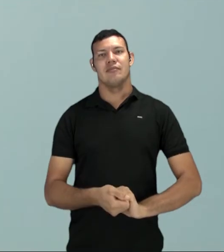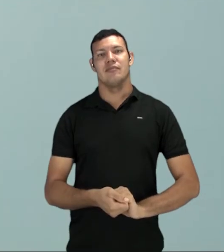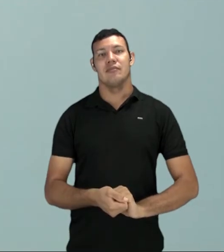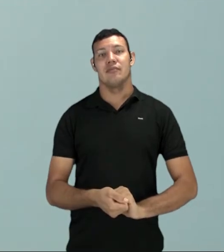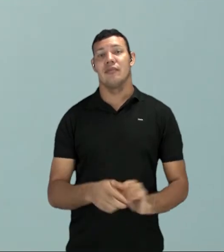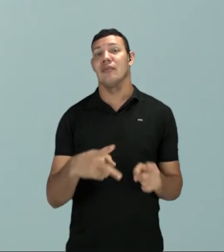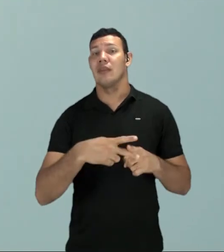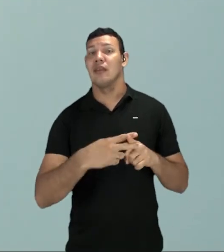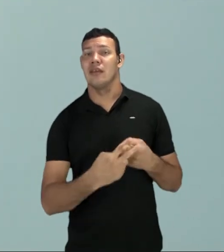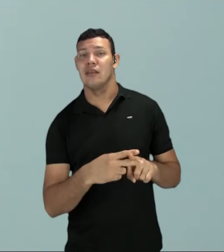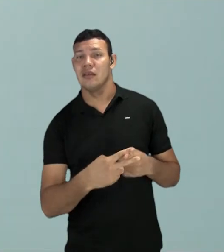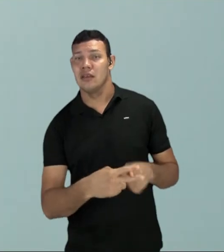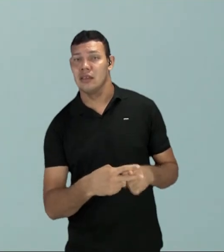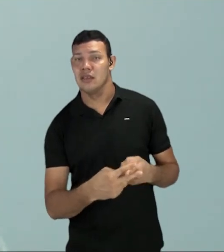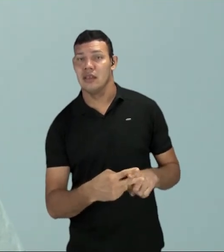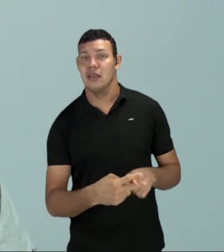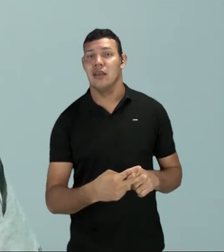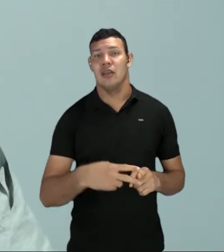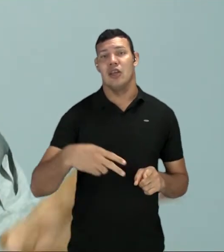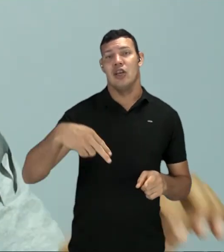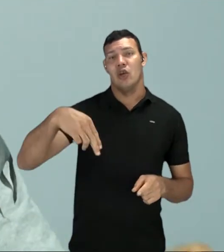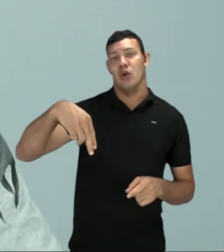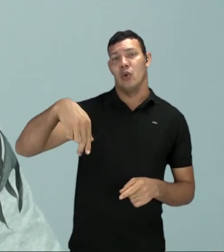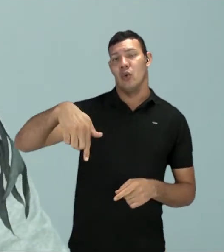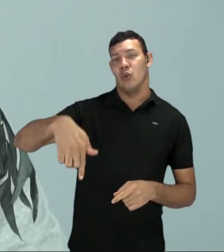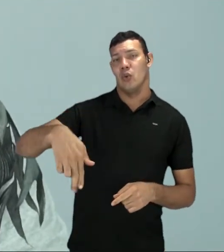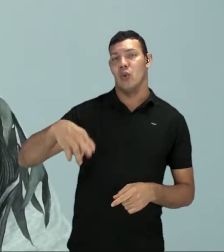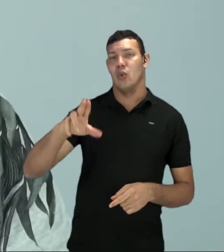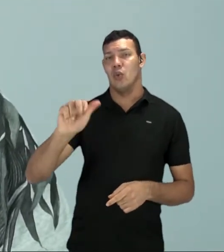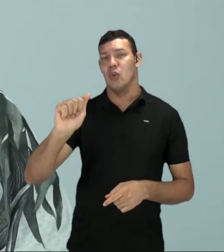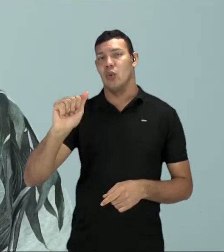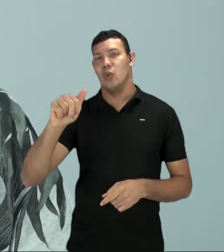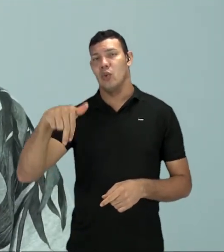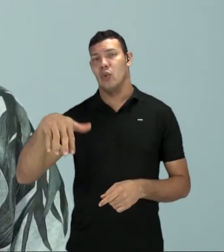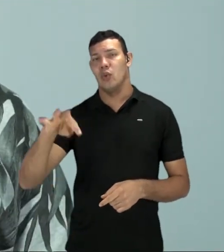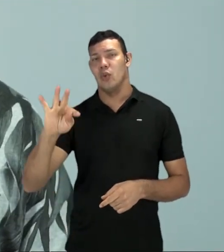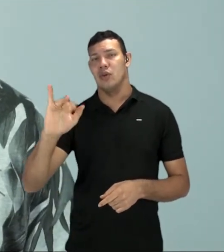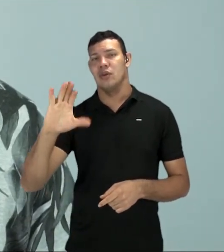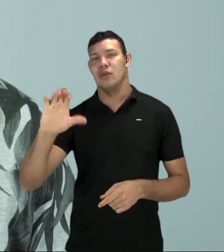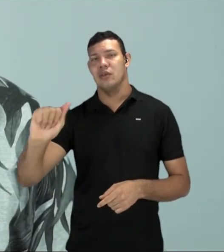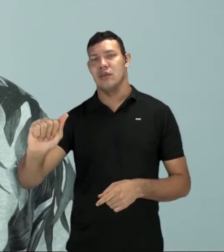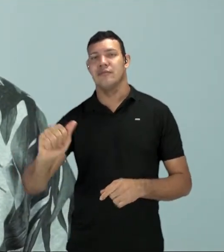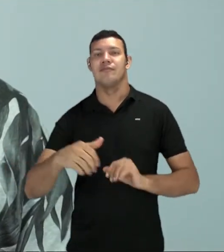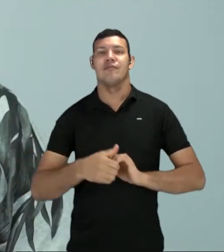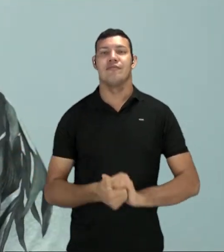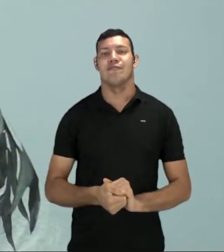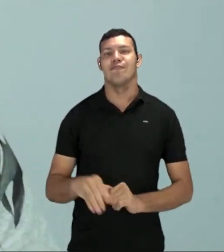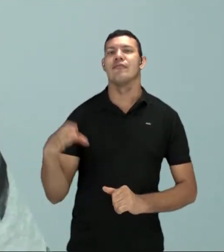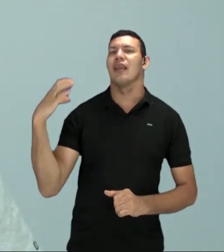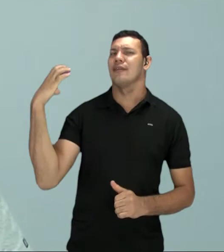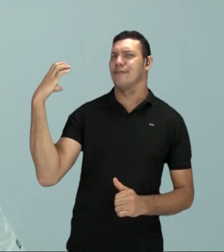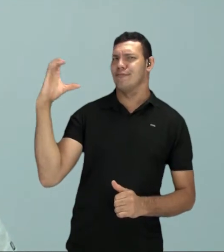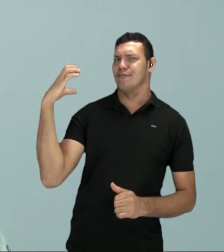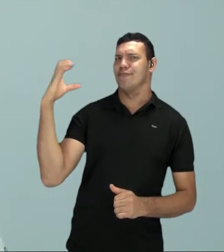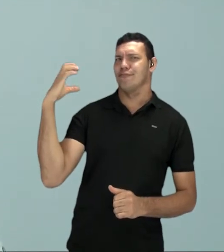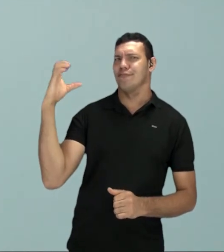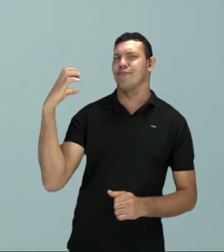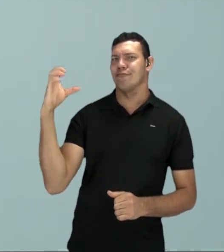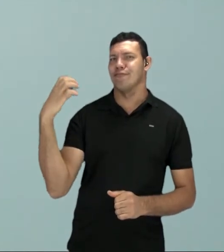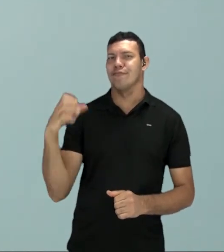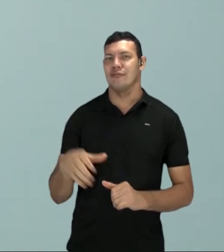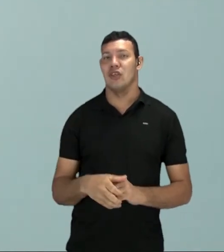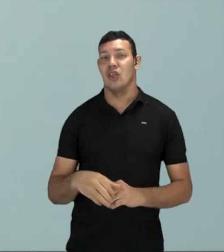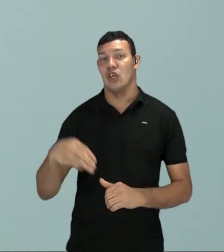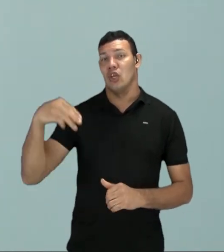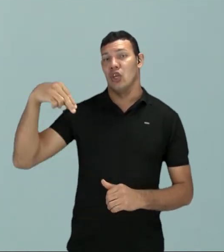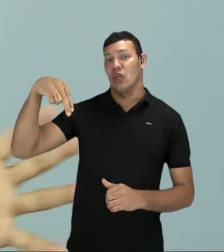mecânica quântica estuda a matéria no seu micro, enquanto a ciência de Newton, as leis